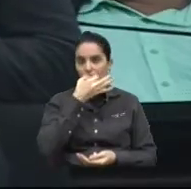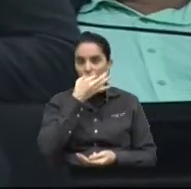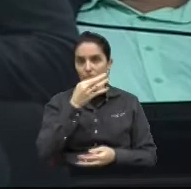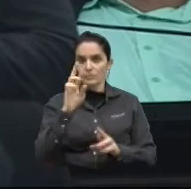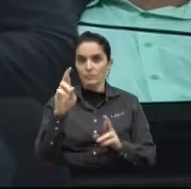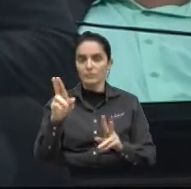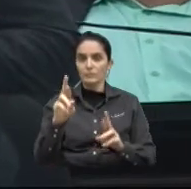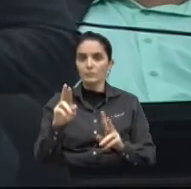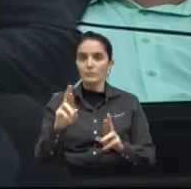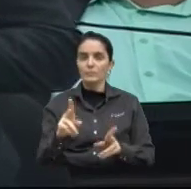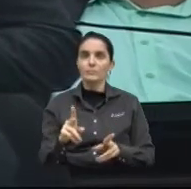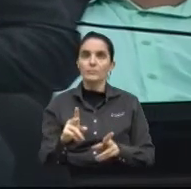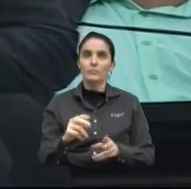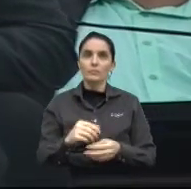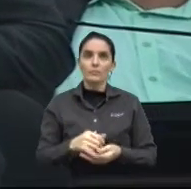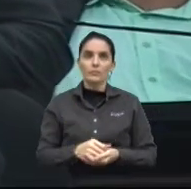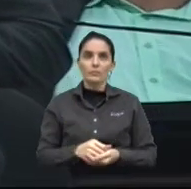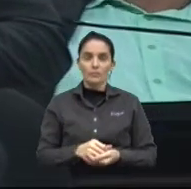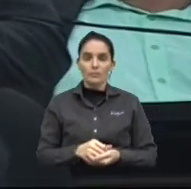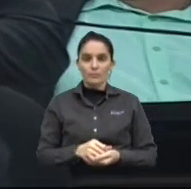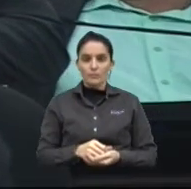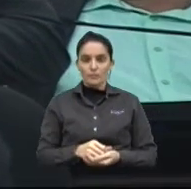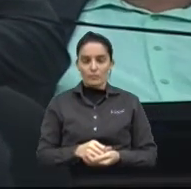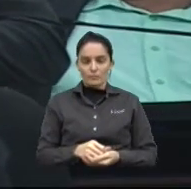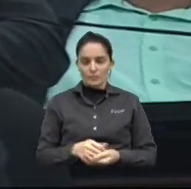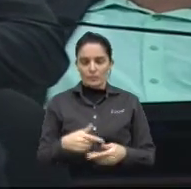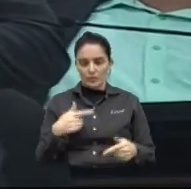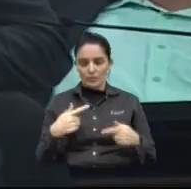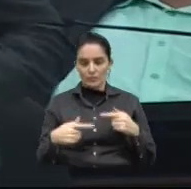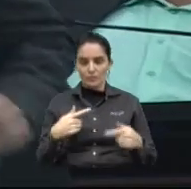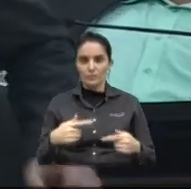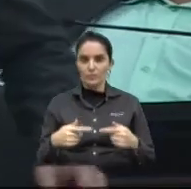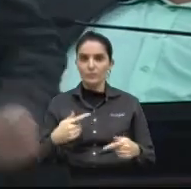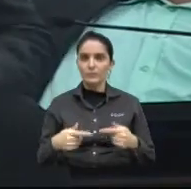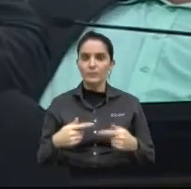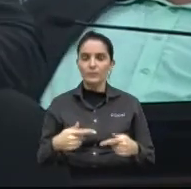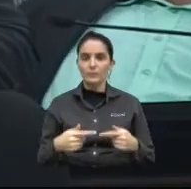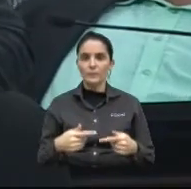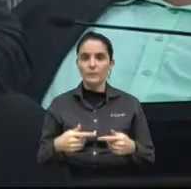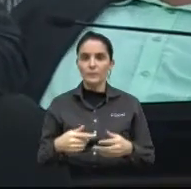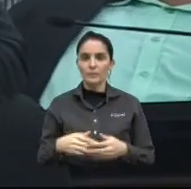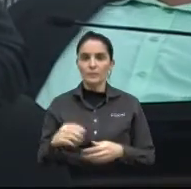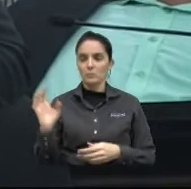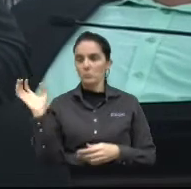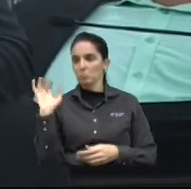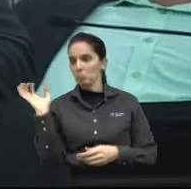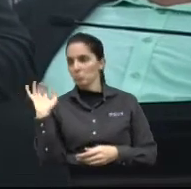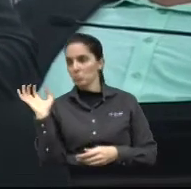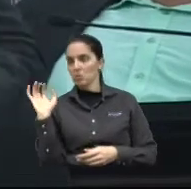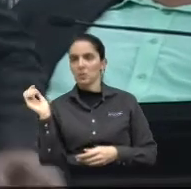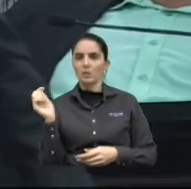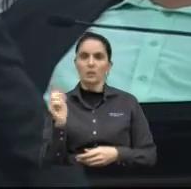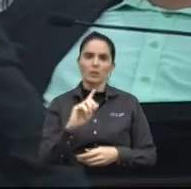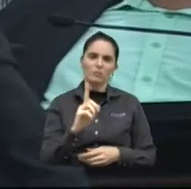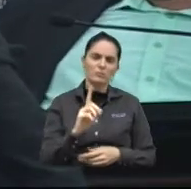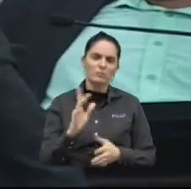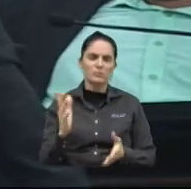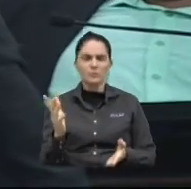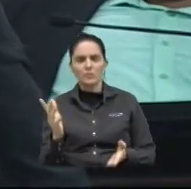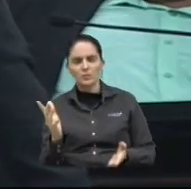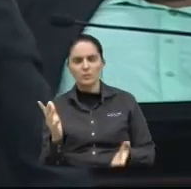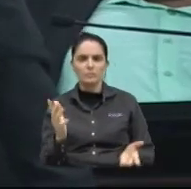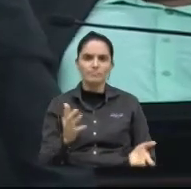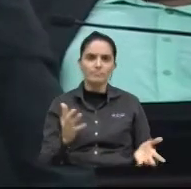muitos muito ouvimos discutir aqui a questão de ser gay no serguei de orientação sexual de